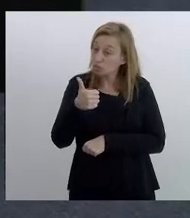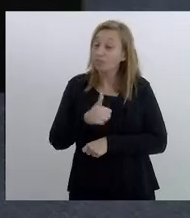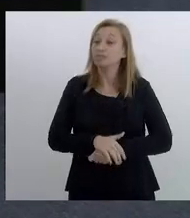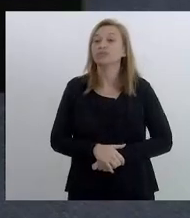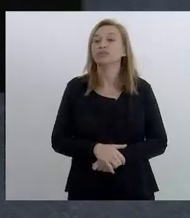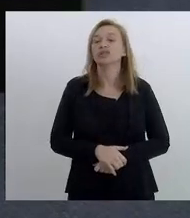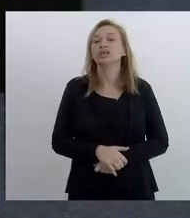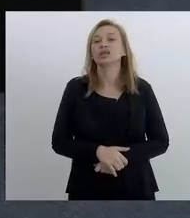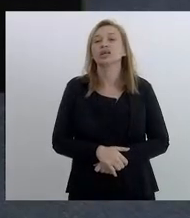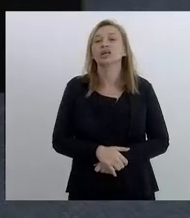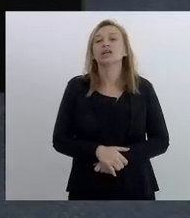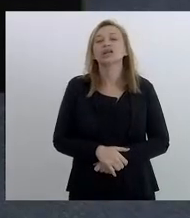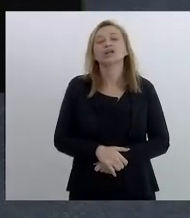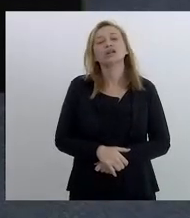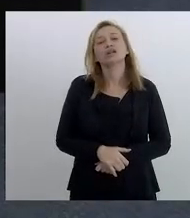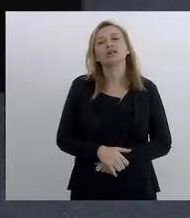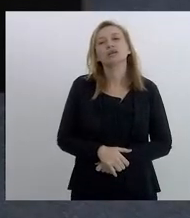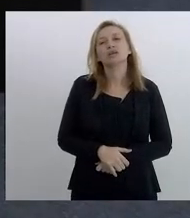anos, né,